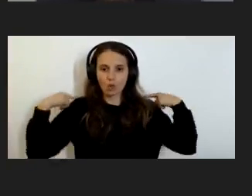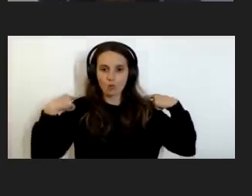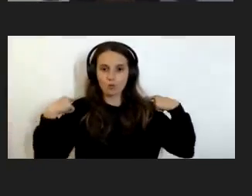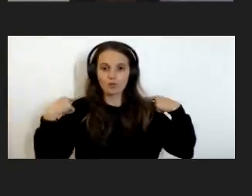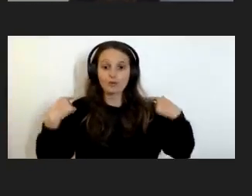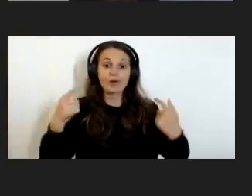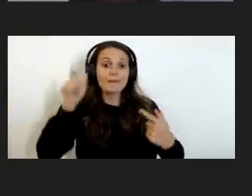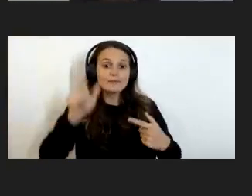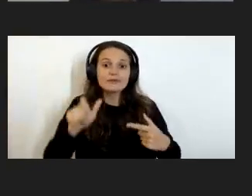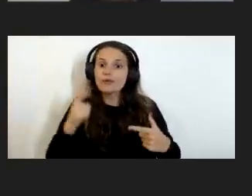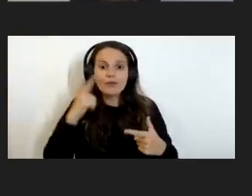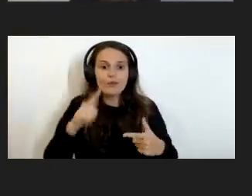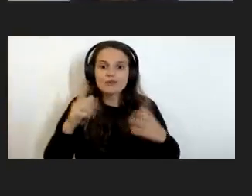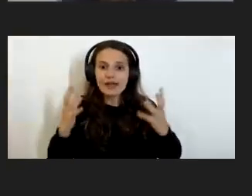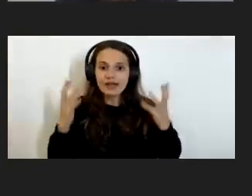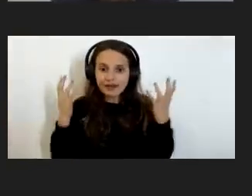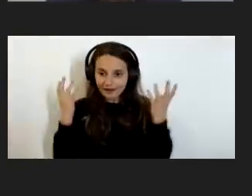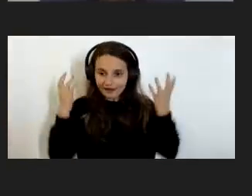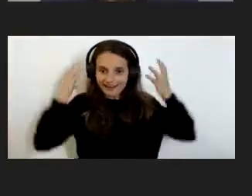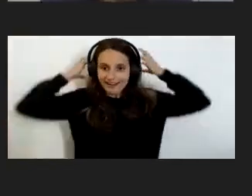amarrar o cabelo.